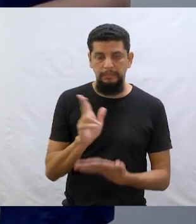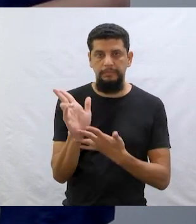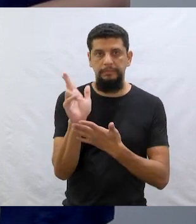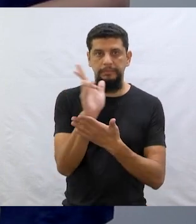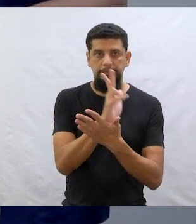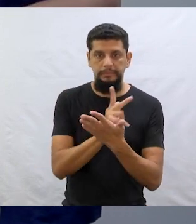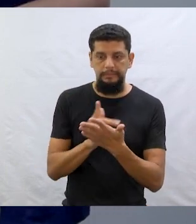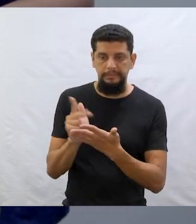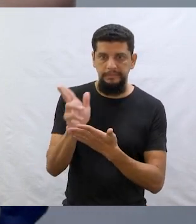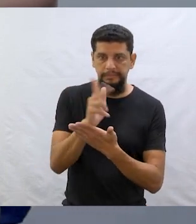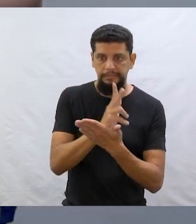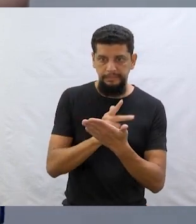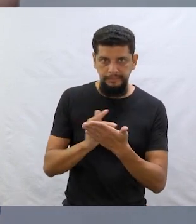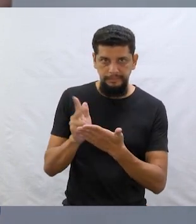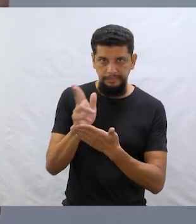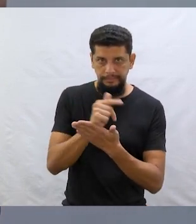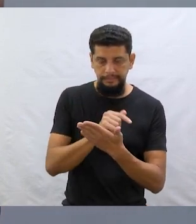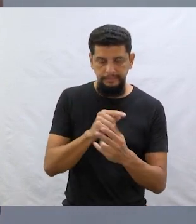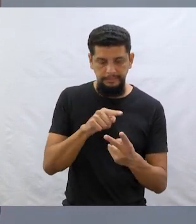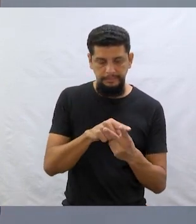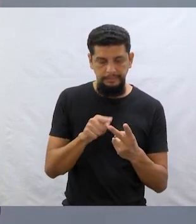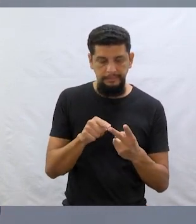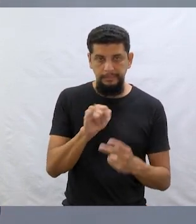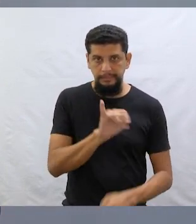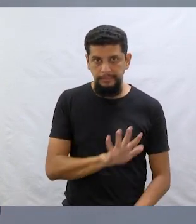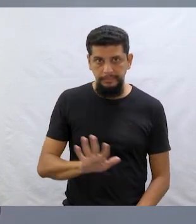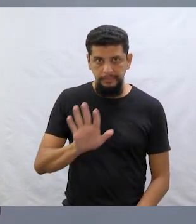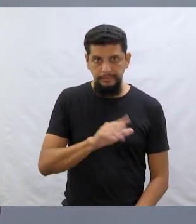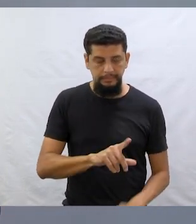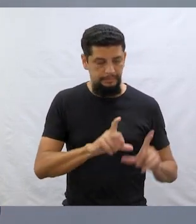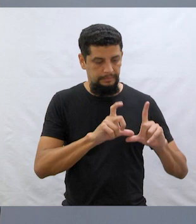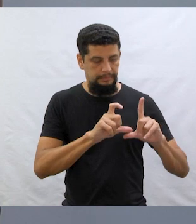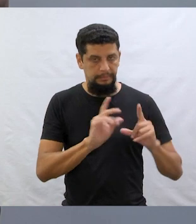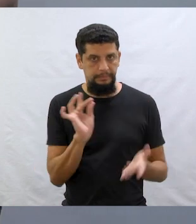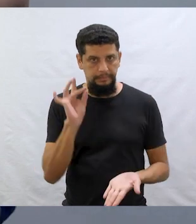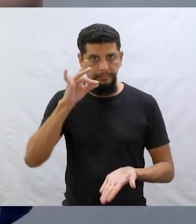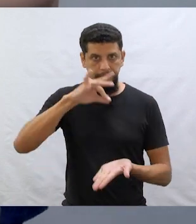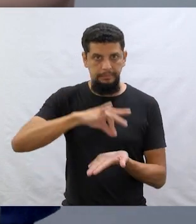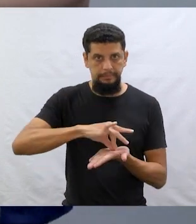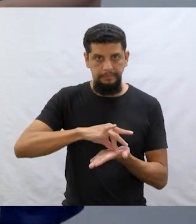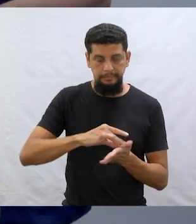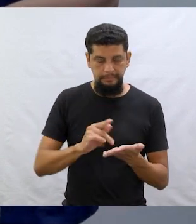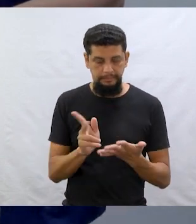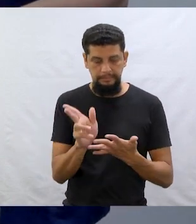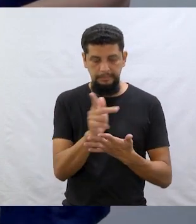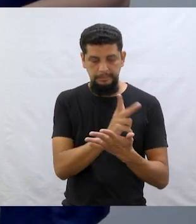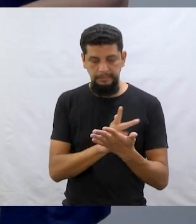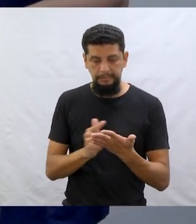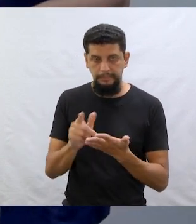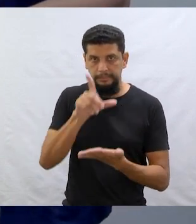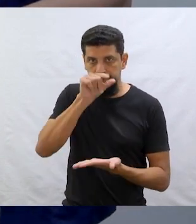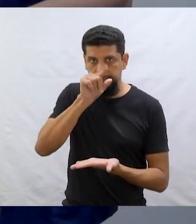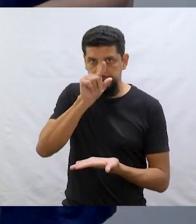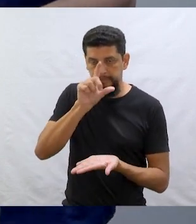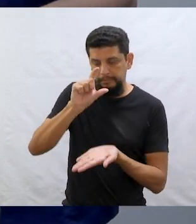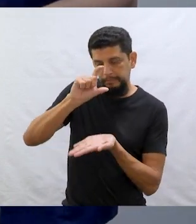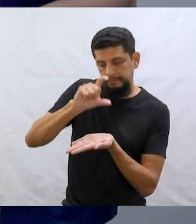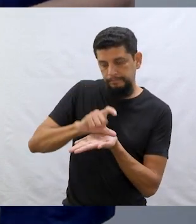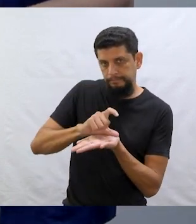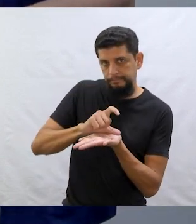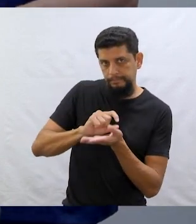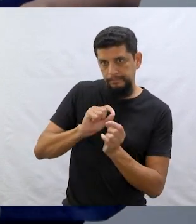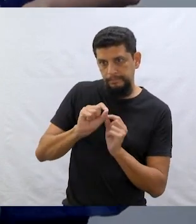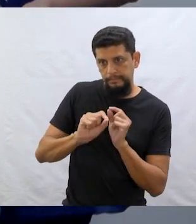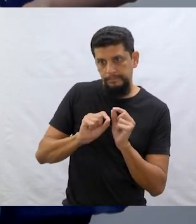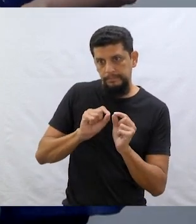pintinho. Nós temos duas imagens, a foto do pintinho e o desenho do pintinho.